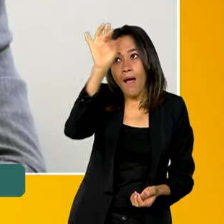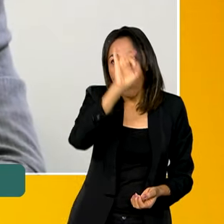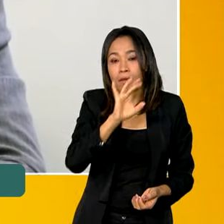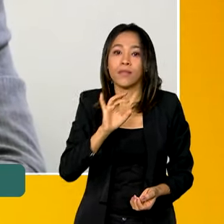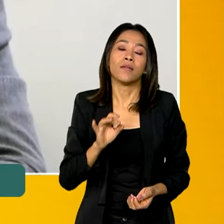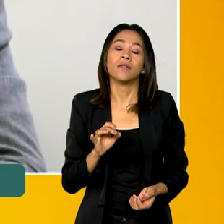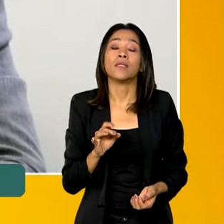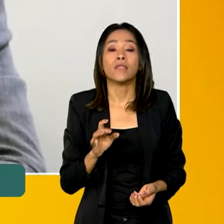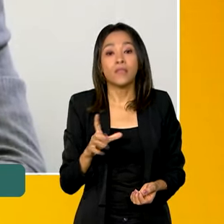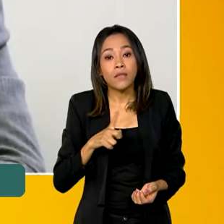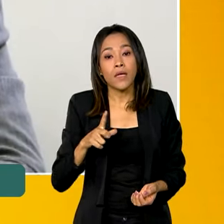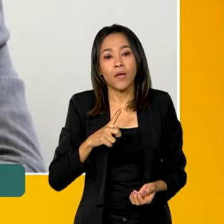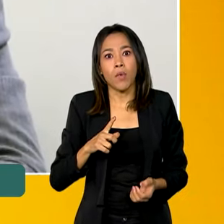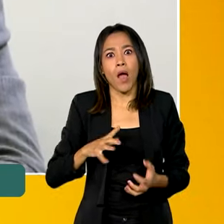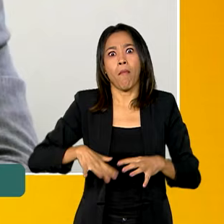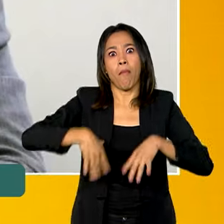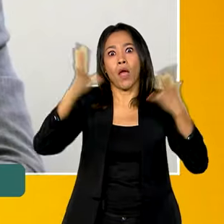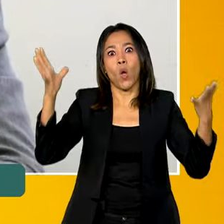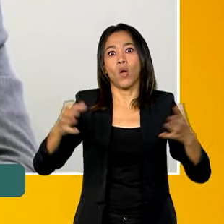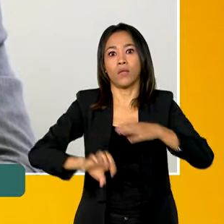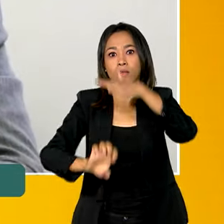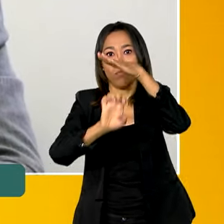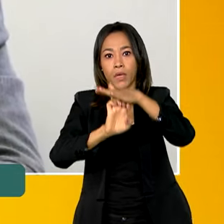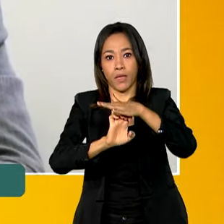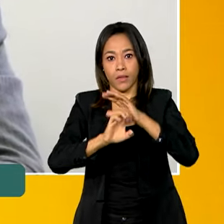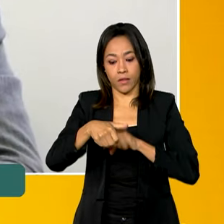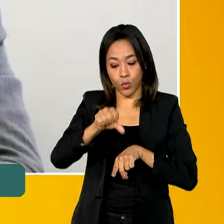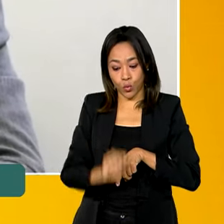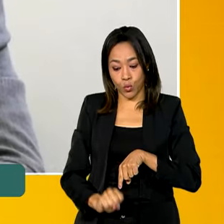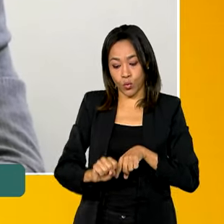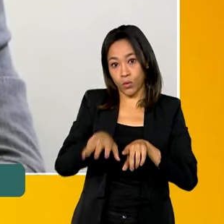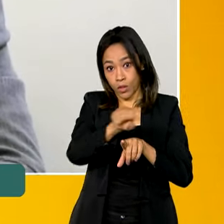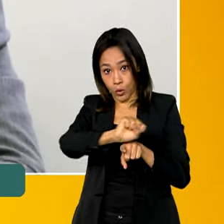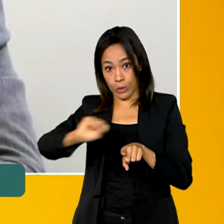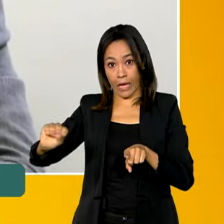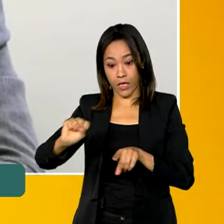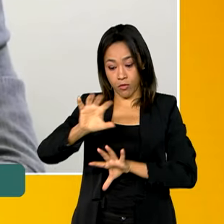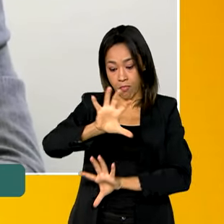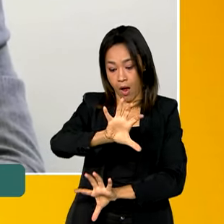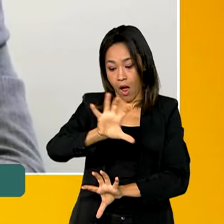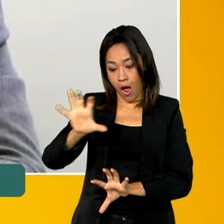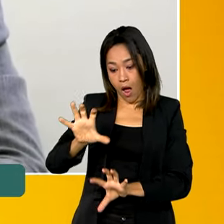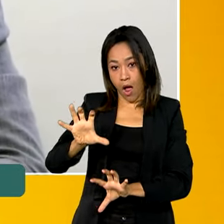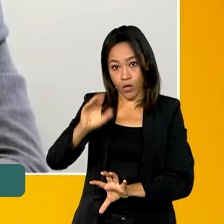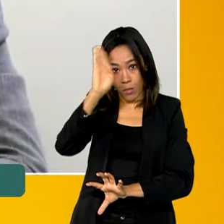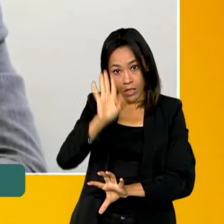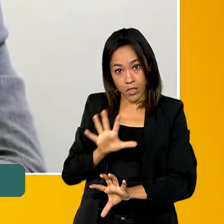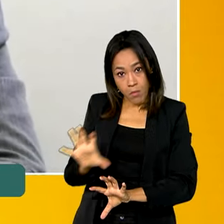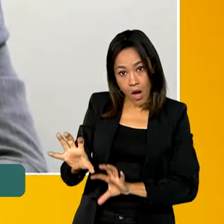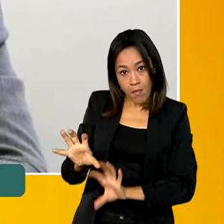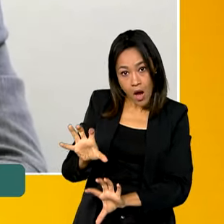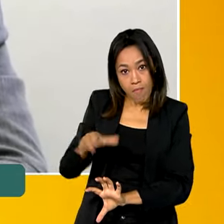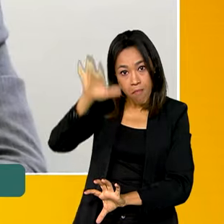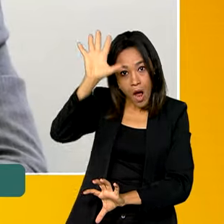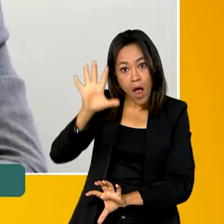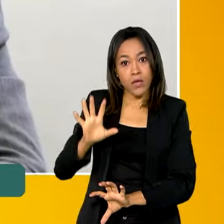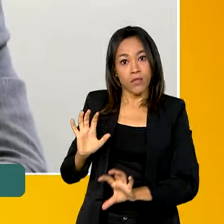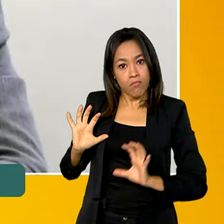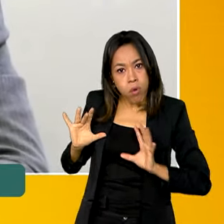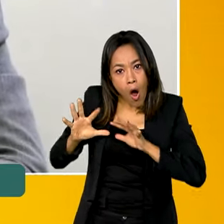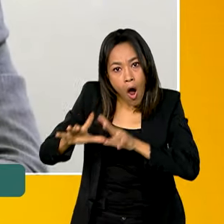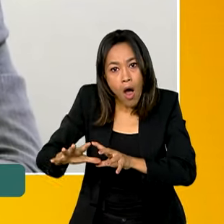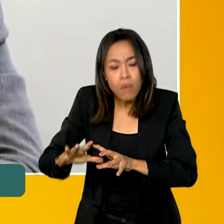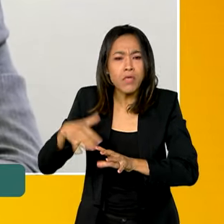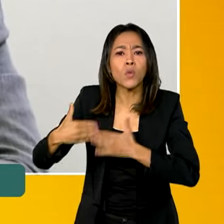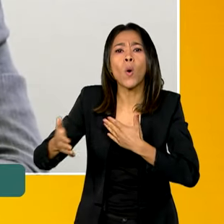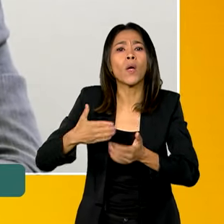gente tenha a concentração das grandes empresas no eixo sul-sudeste ou seja os desafios venham mais de lá a as soluções podem vir